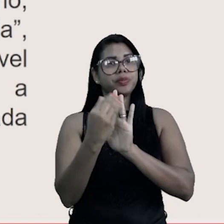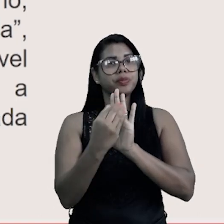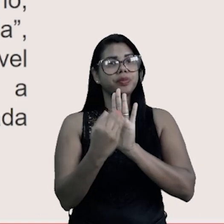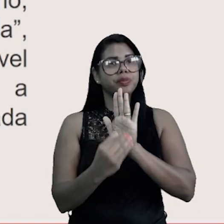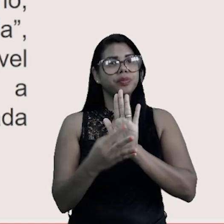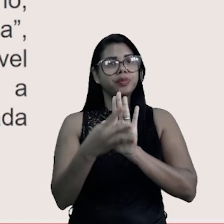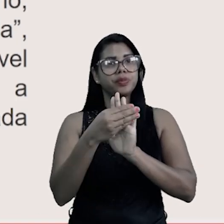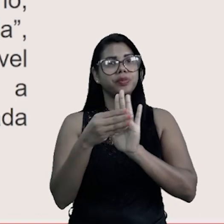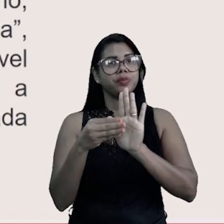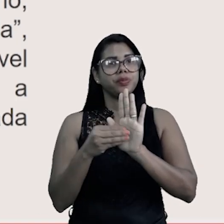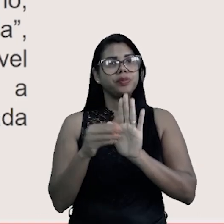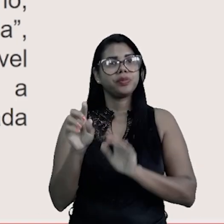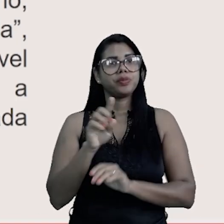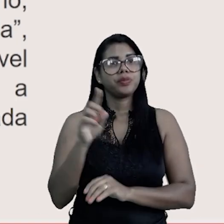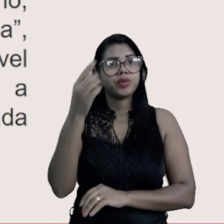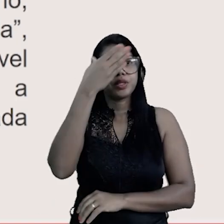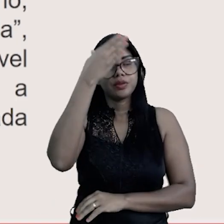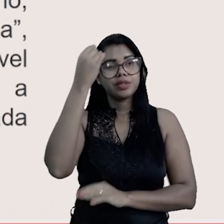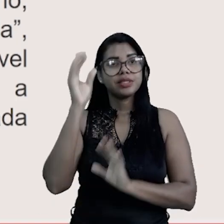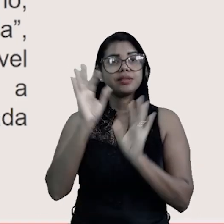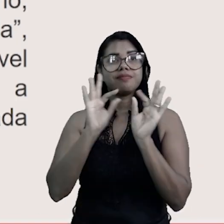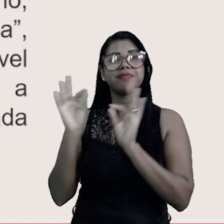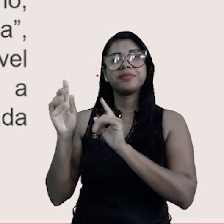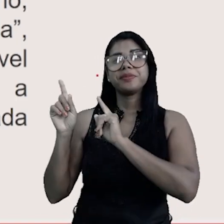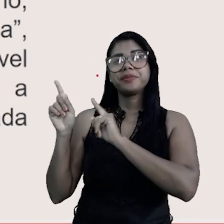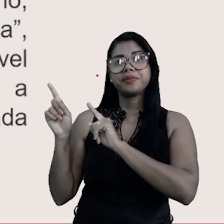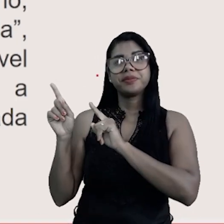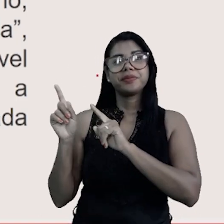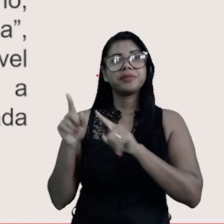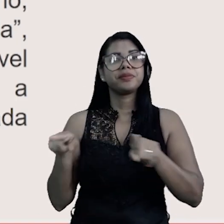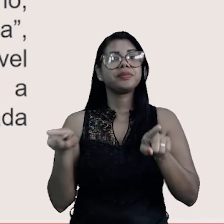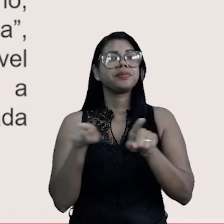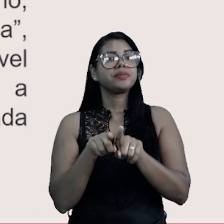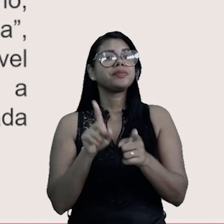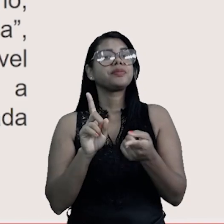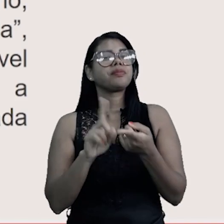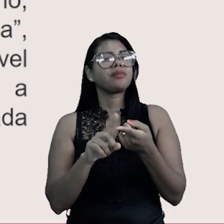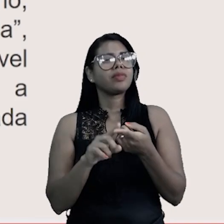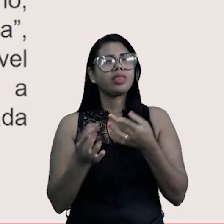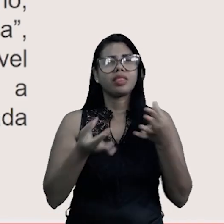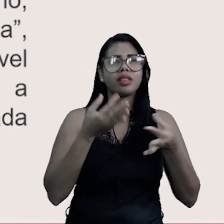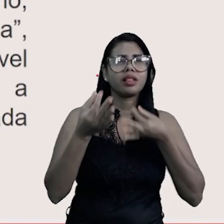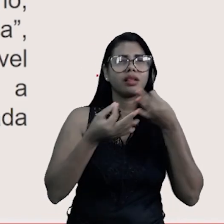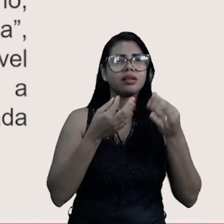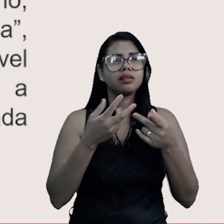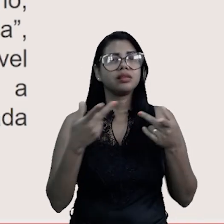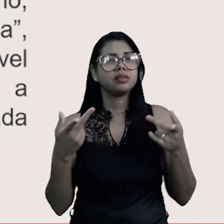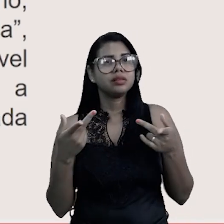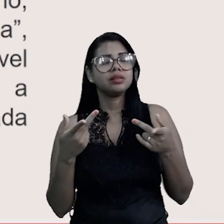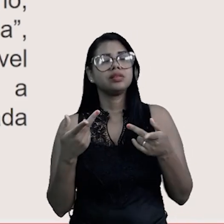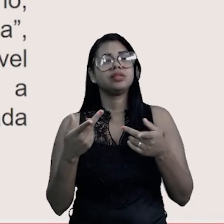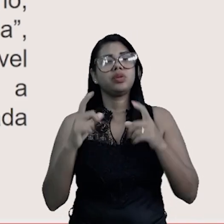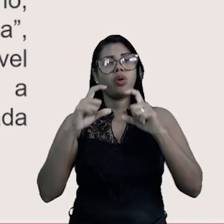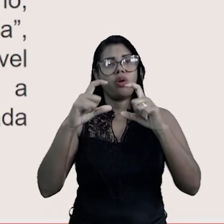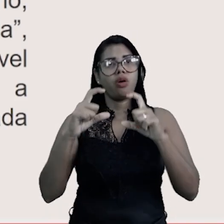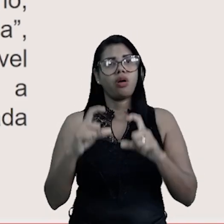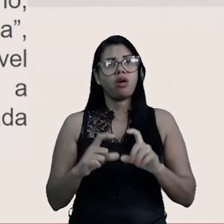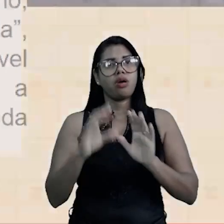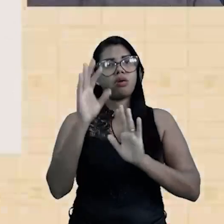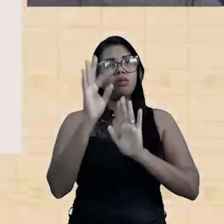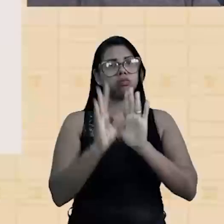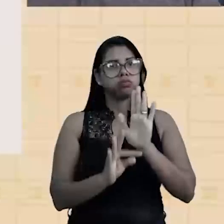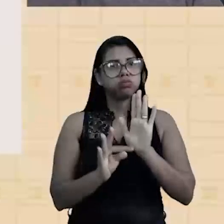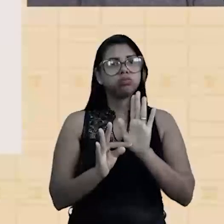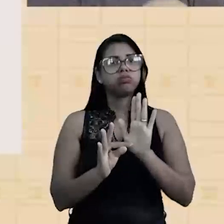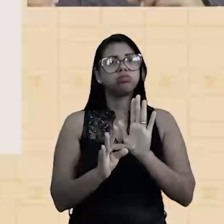Certo? Então, ó, não esqueça. Você sempre traga, né? Coloque no seu texto esses articuladores,